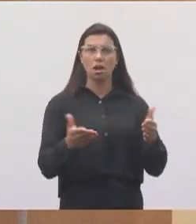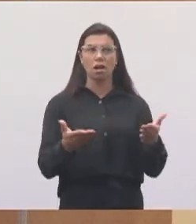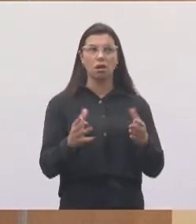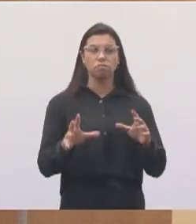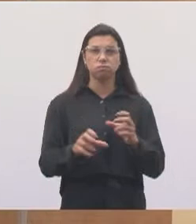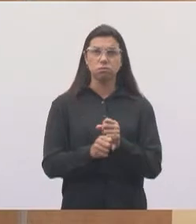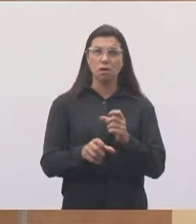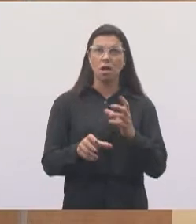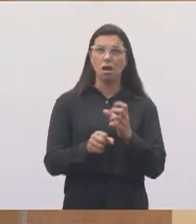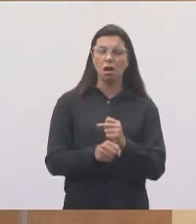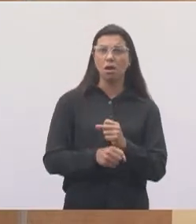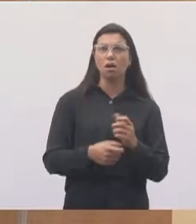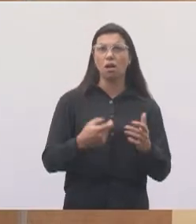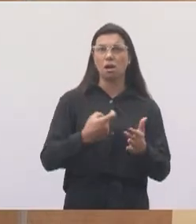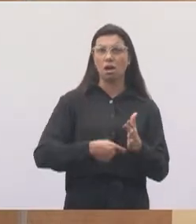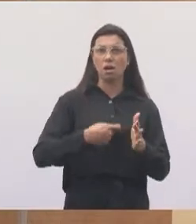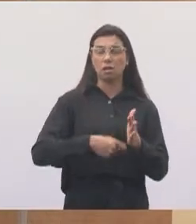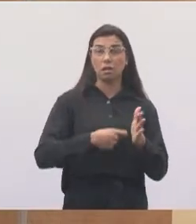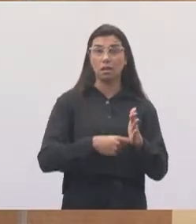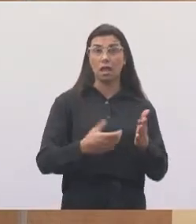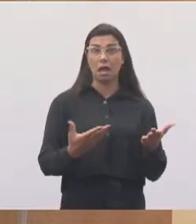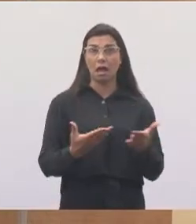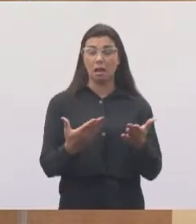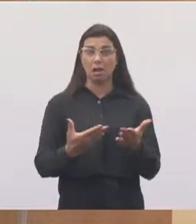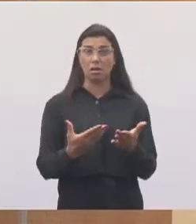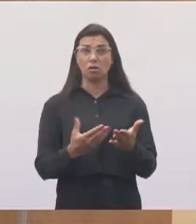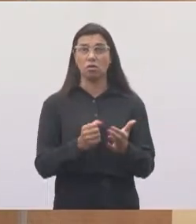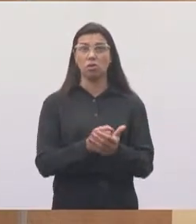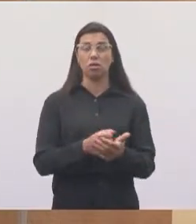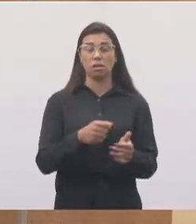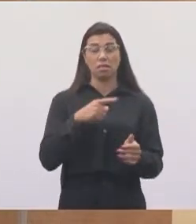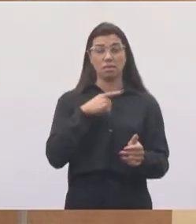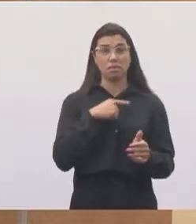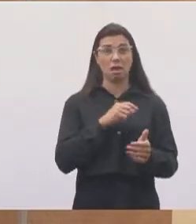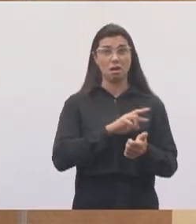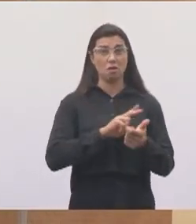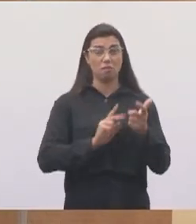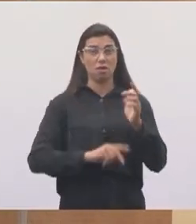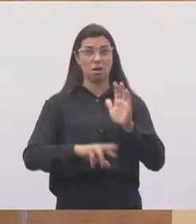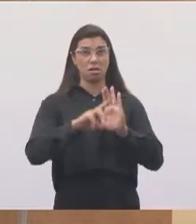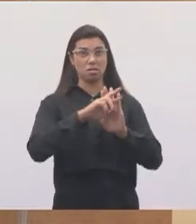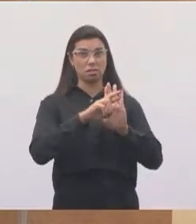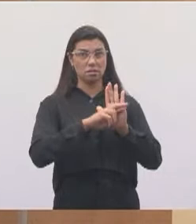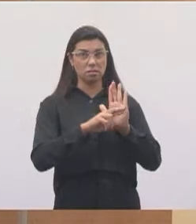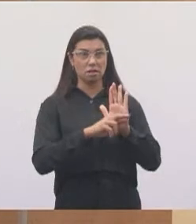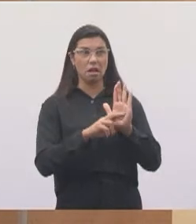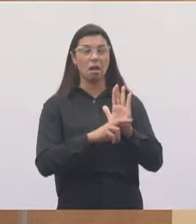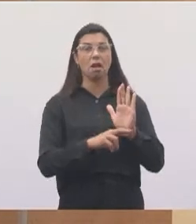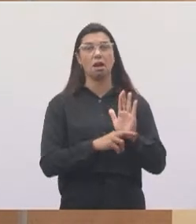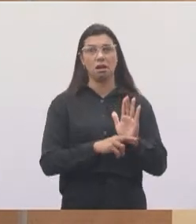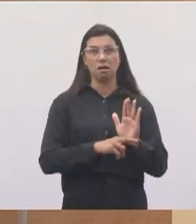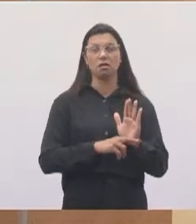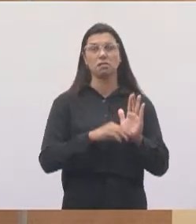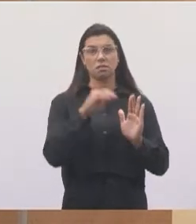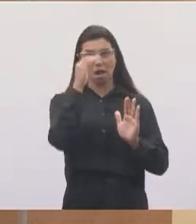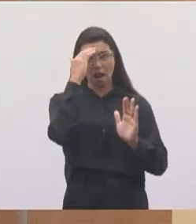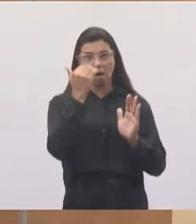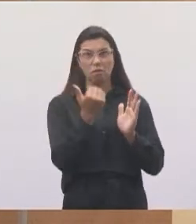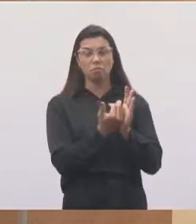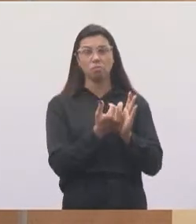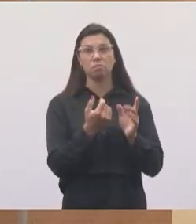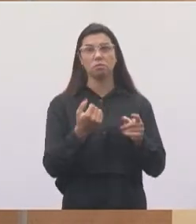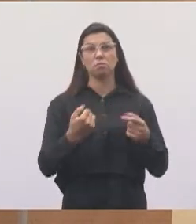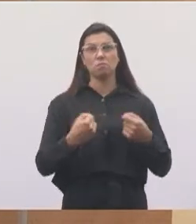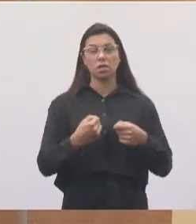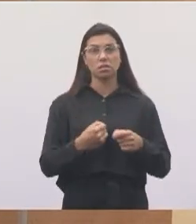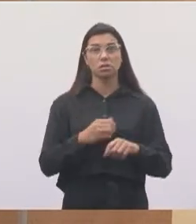cálculos atoriais que levam em consideração uma série de critérios, tais como expectativa de vida dos segurados